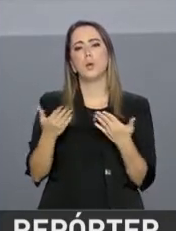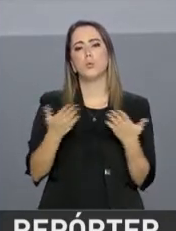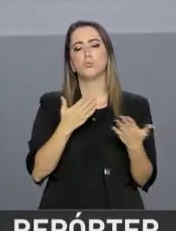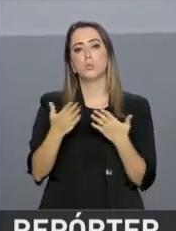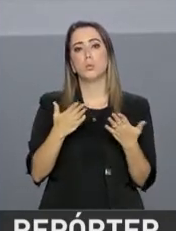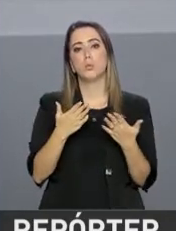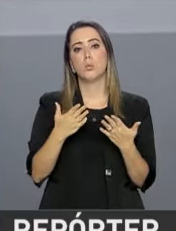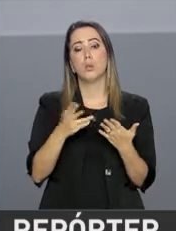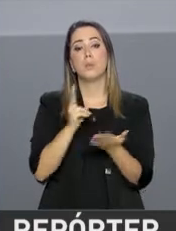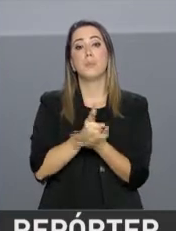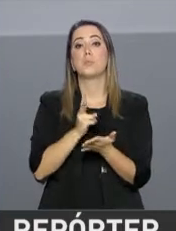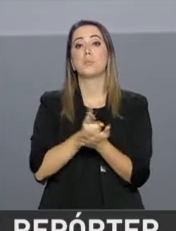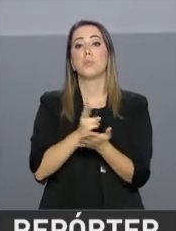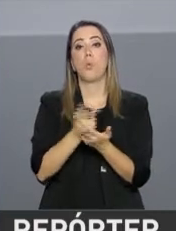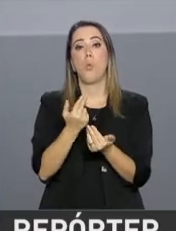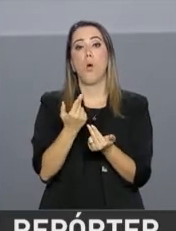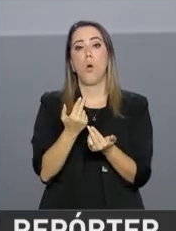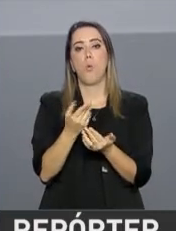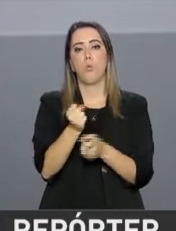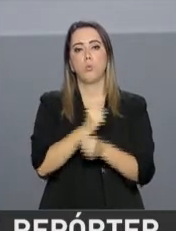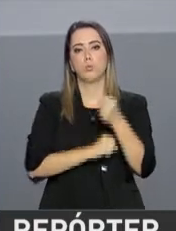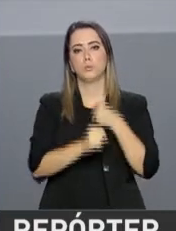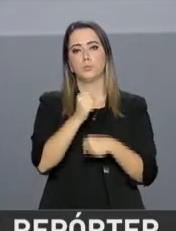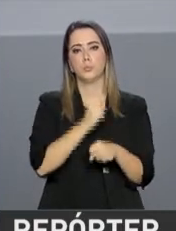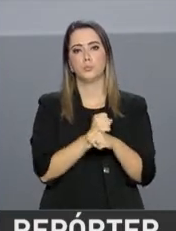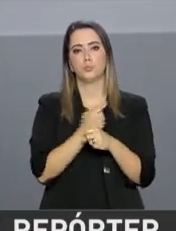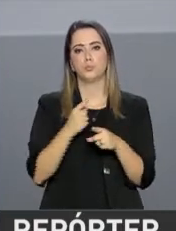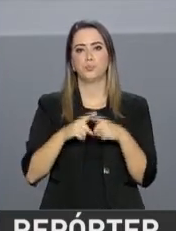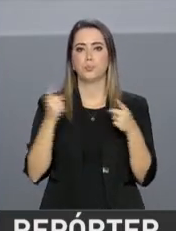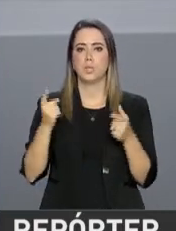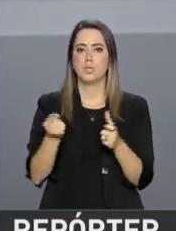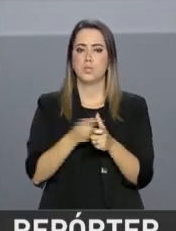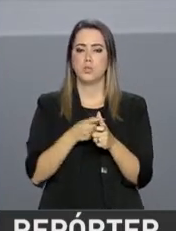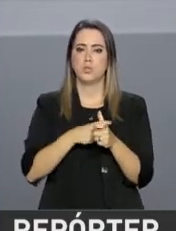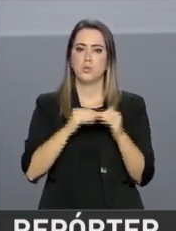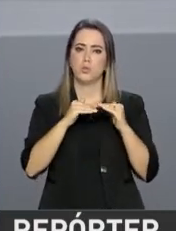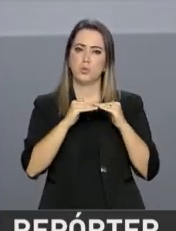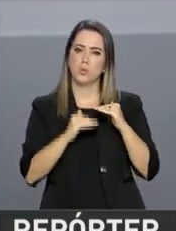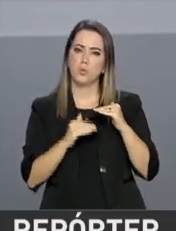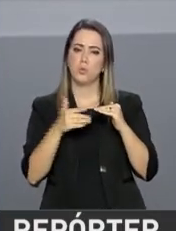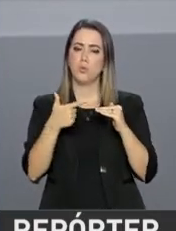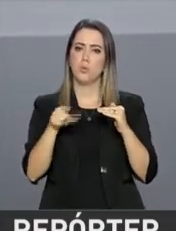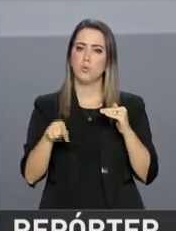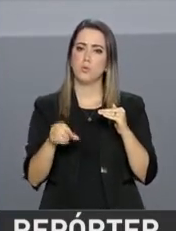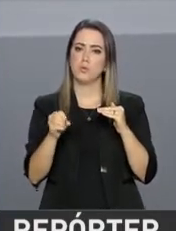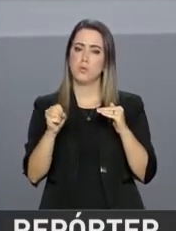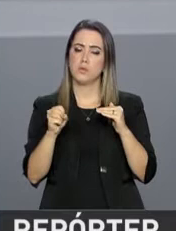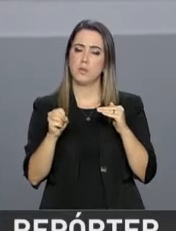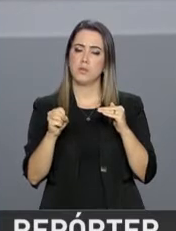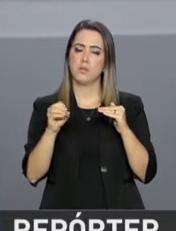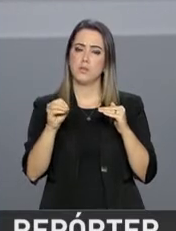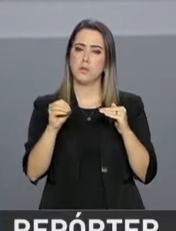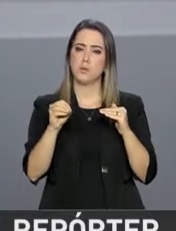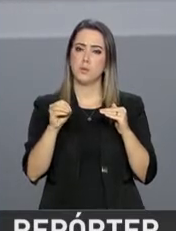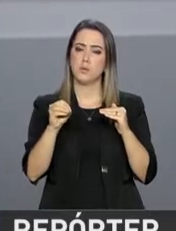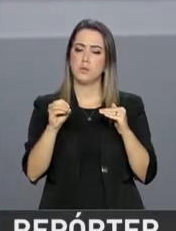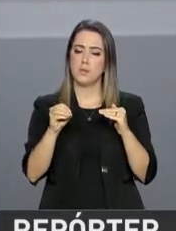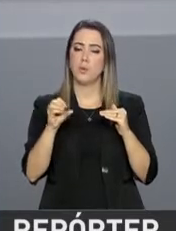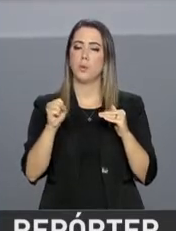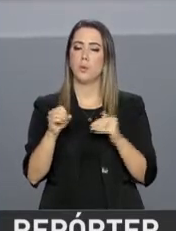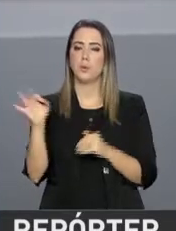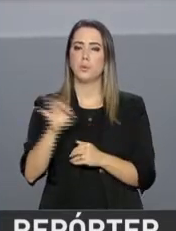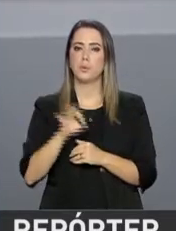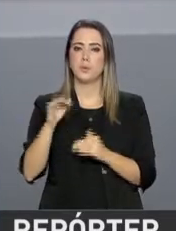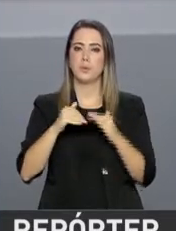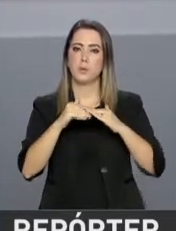do ano anterior o banco informou também que a inadimplência recuou para 2,08 por cento e manteve se abaixo da média